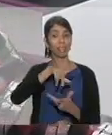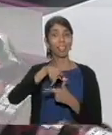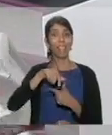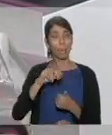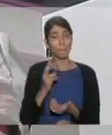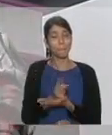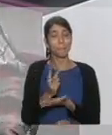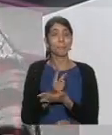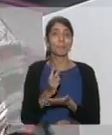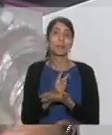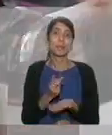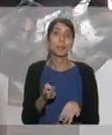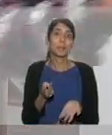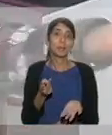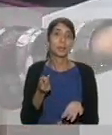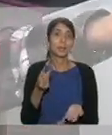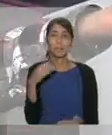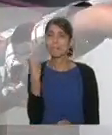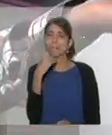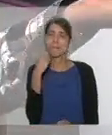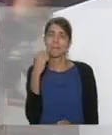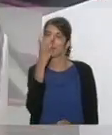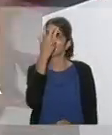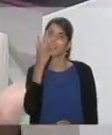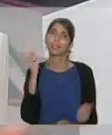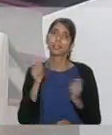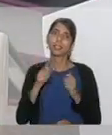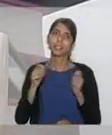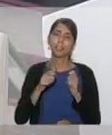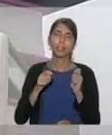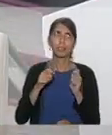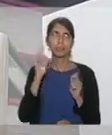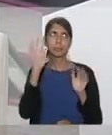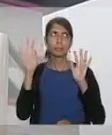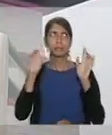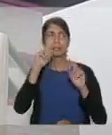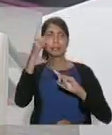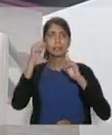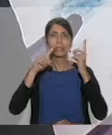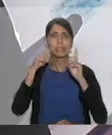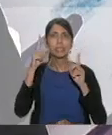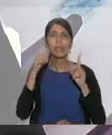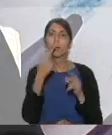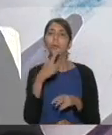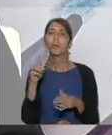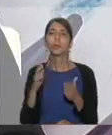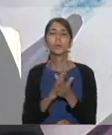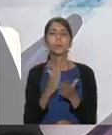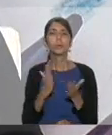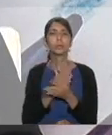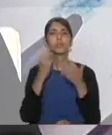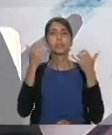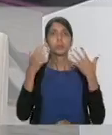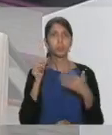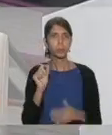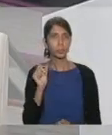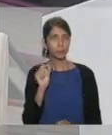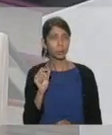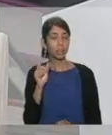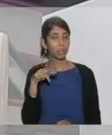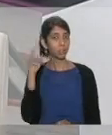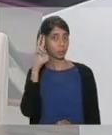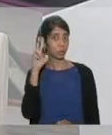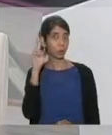na Terra. Então tem Starbucks, tem isso. Opa, que moleza! O outro lá eu tinha que inventar, meu Deus, Esse outro é sobre o quê, Pepe? É a